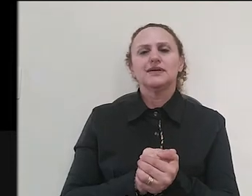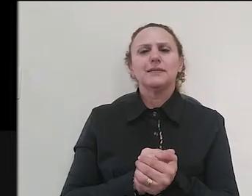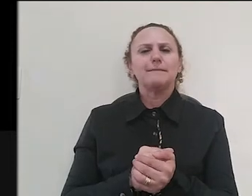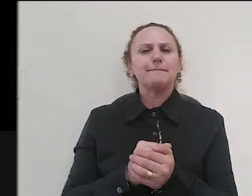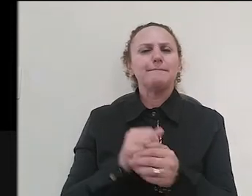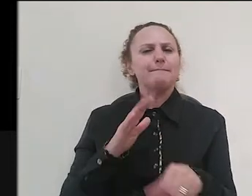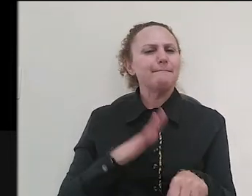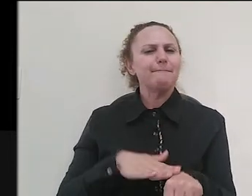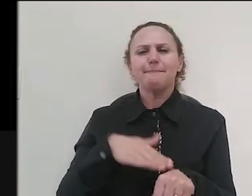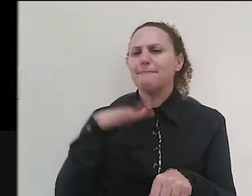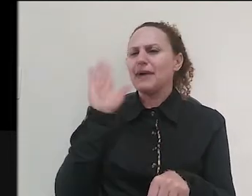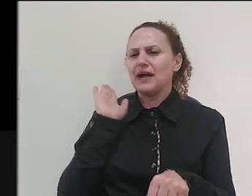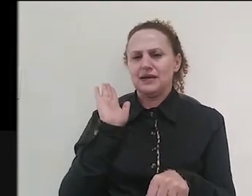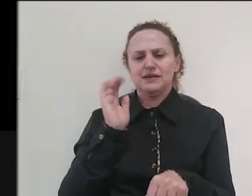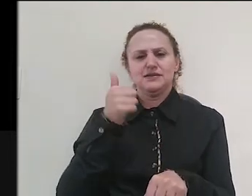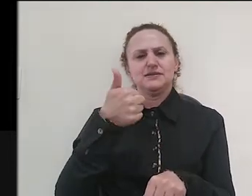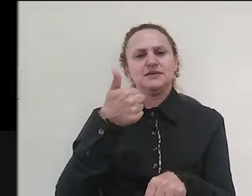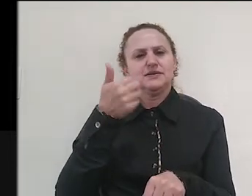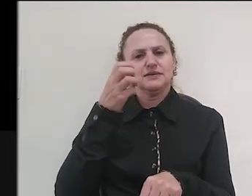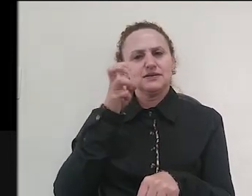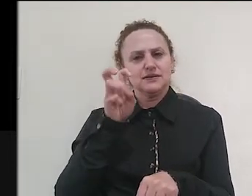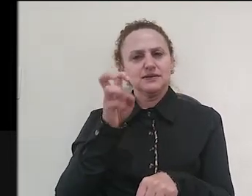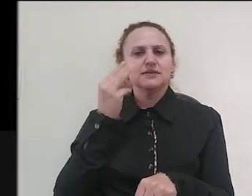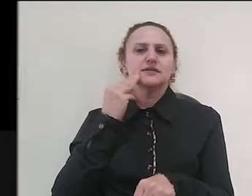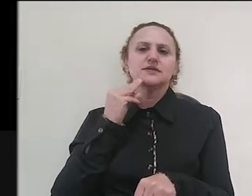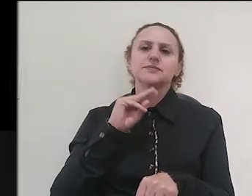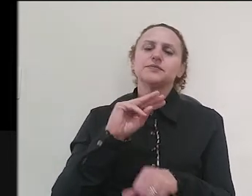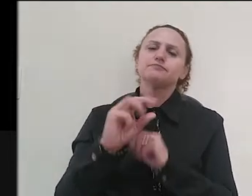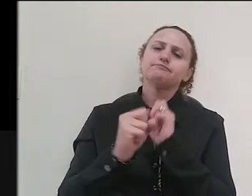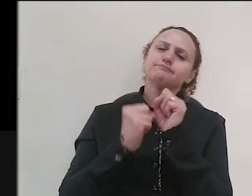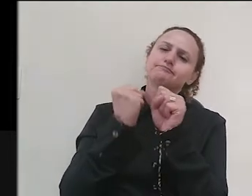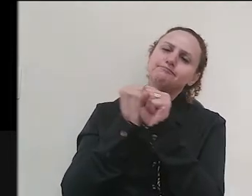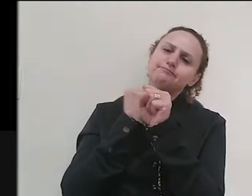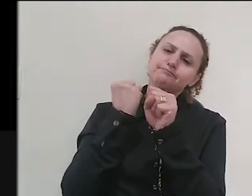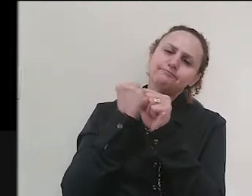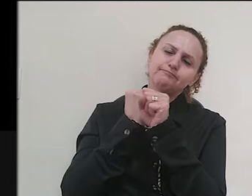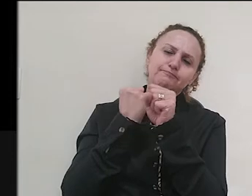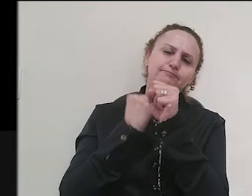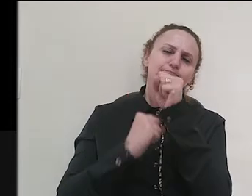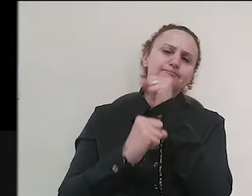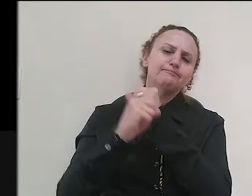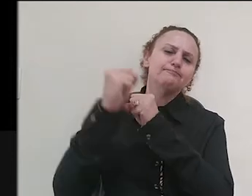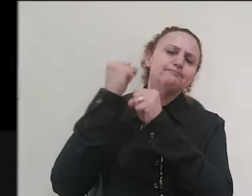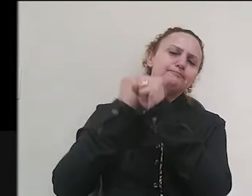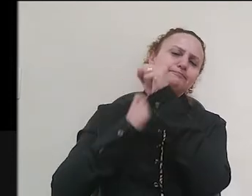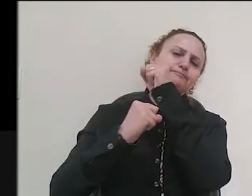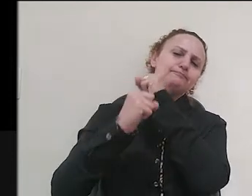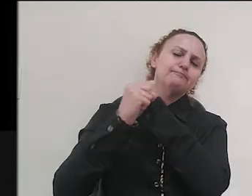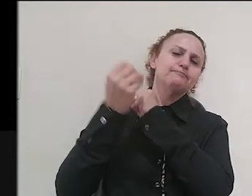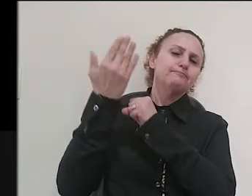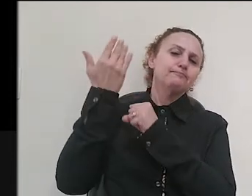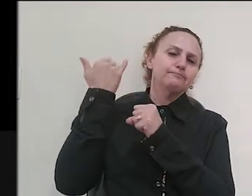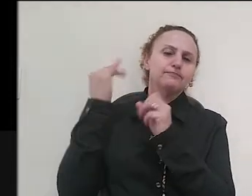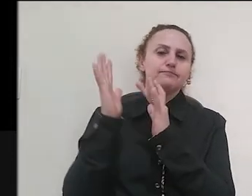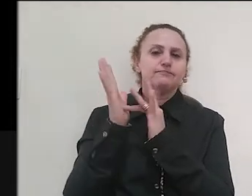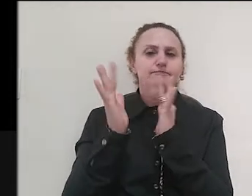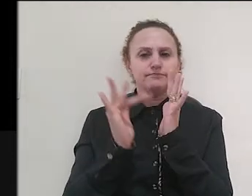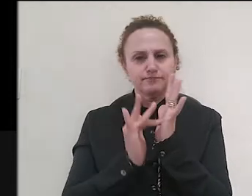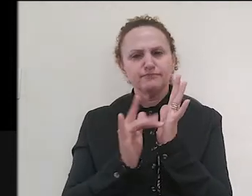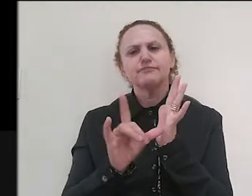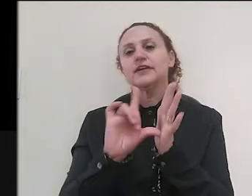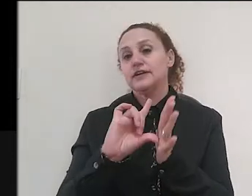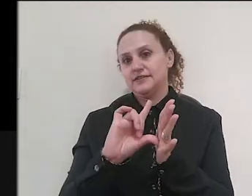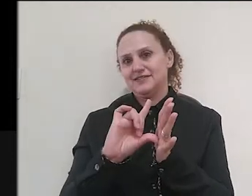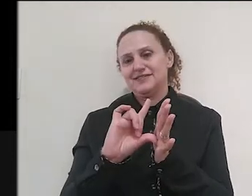de 15 mil anos. Né? 15 mil anos. Essa aqui data de 5, 15 mil antes de Cristo, ou mais de 15 mil anos, né? E